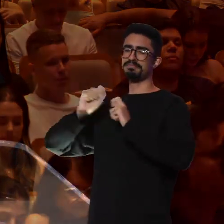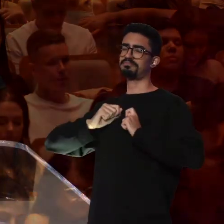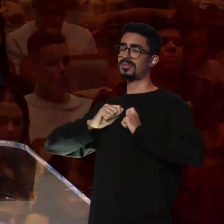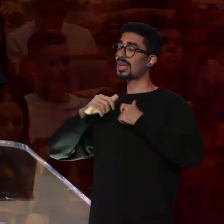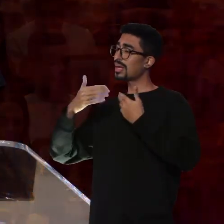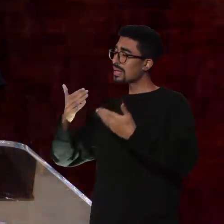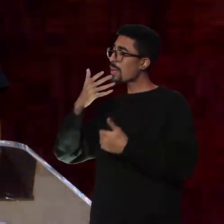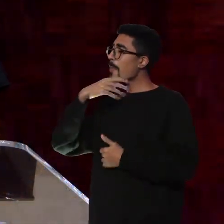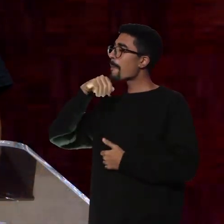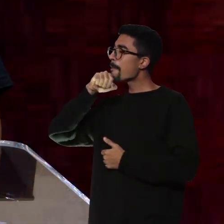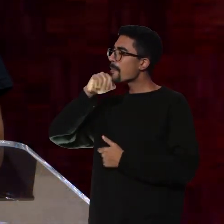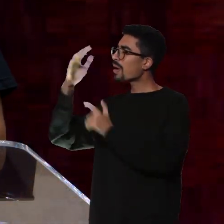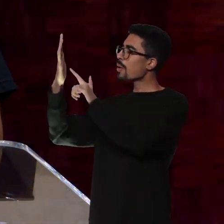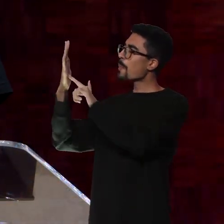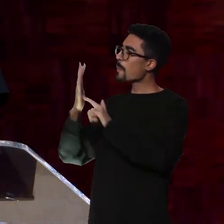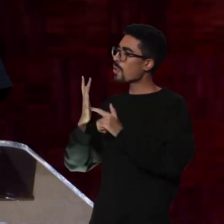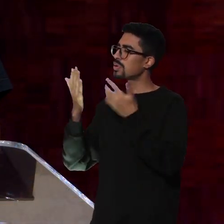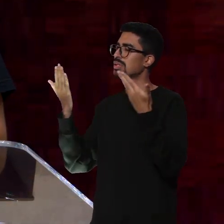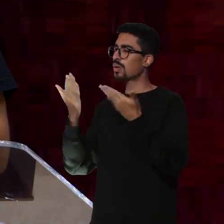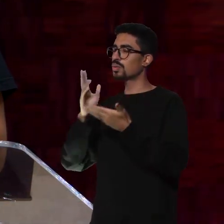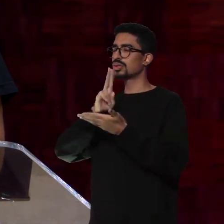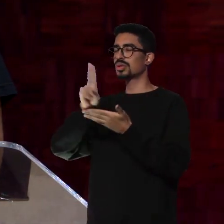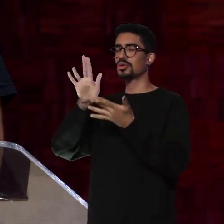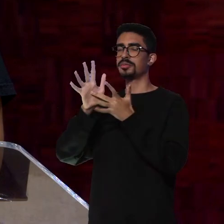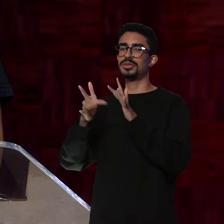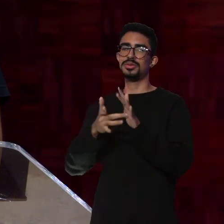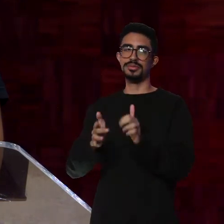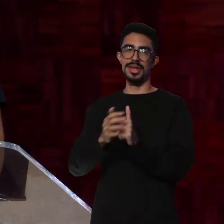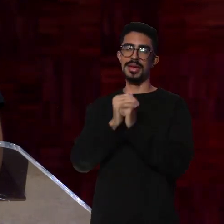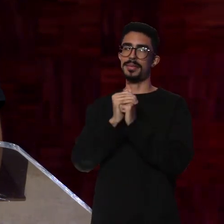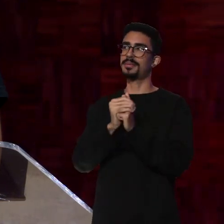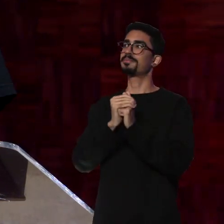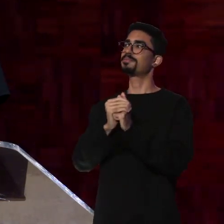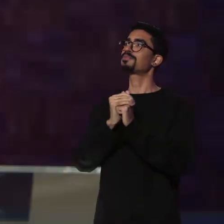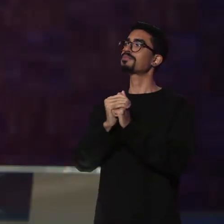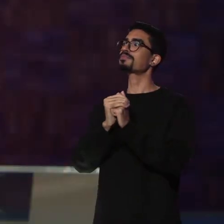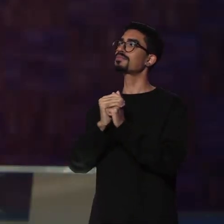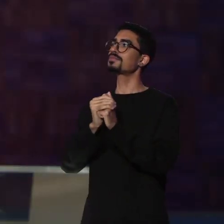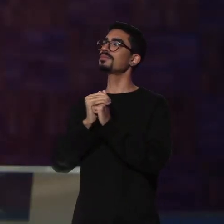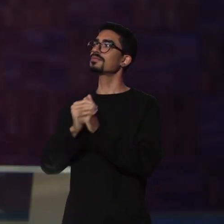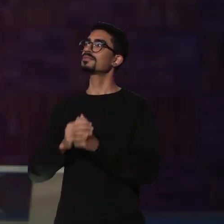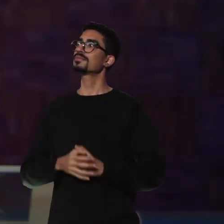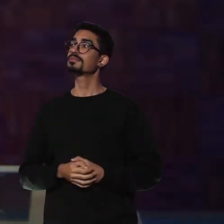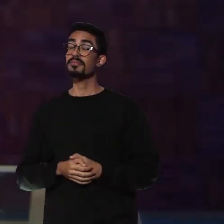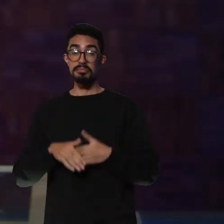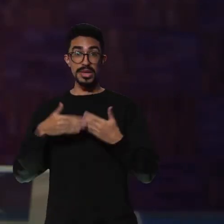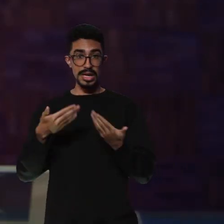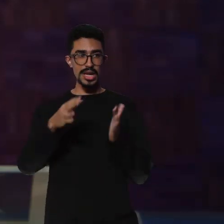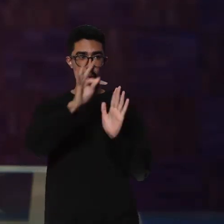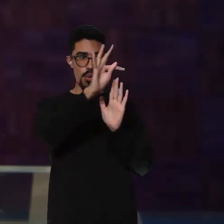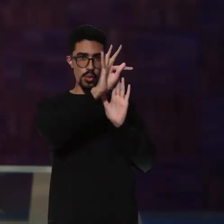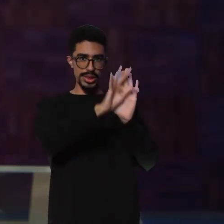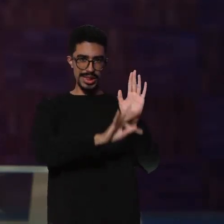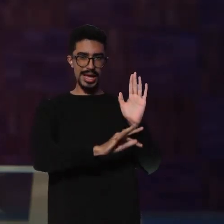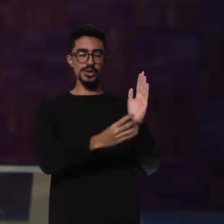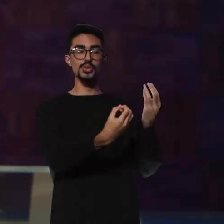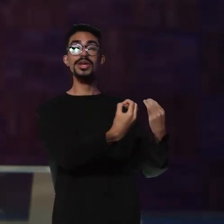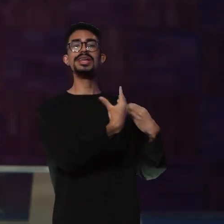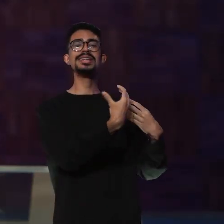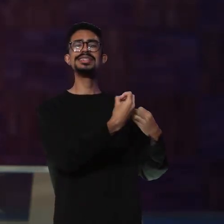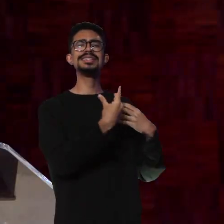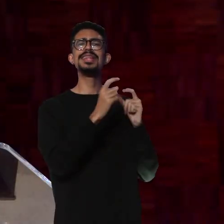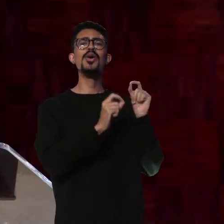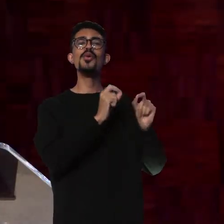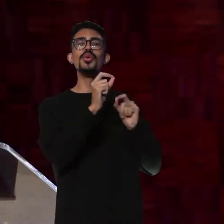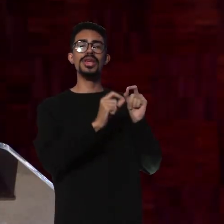direciona, essa é minha oração, Pai, no nome de Jesus. Amém. Esse texto nos ensina sobre janelas